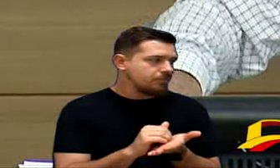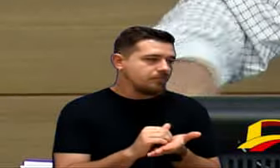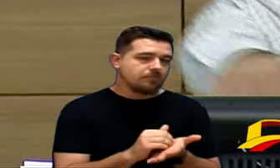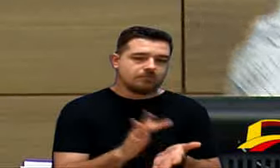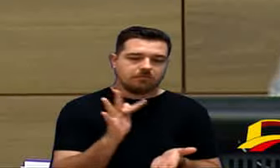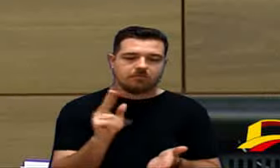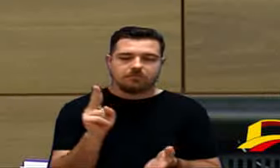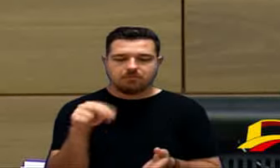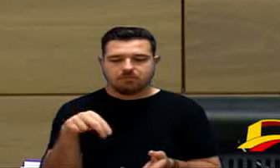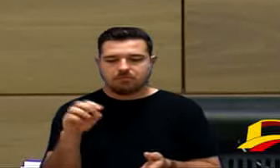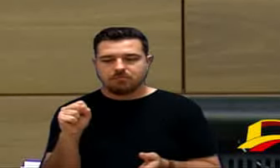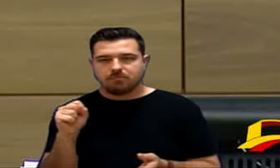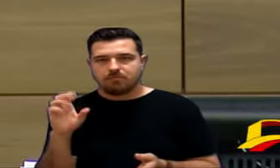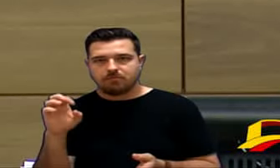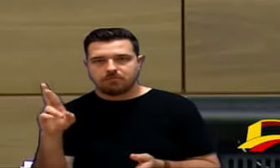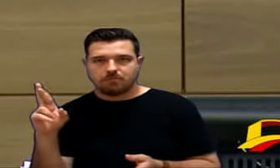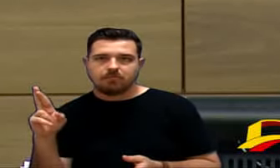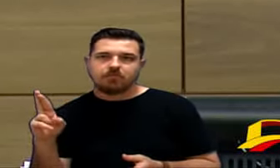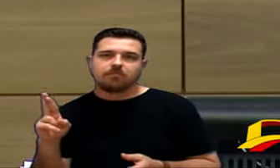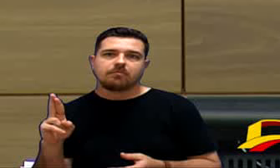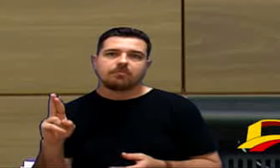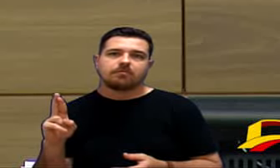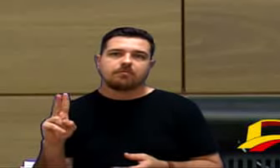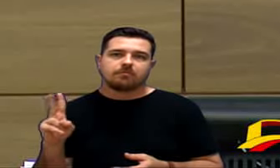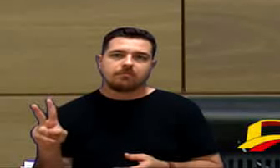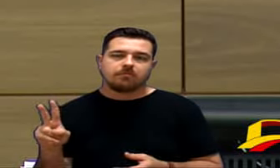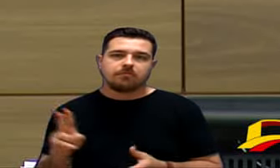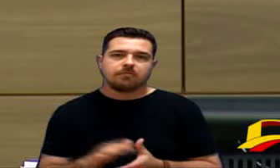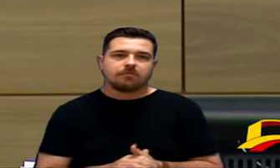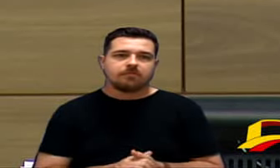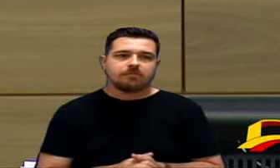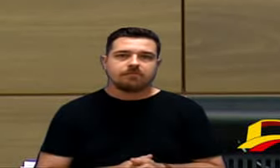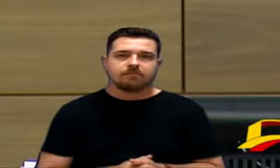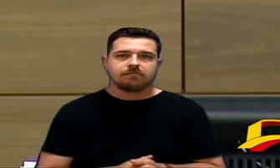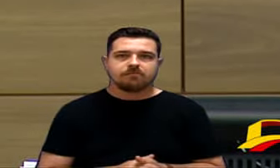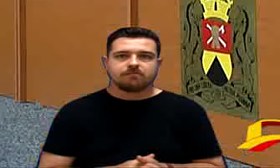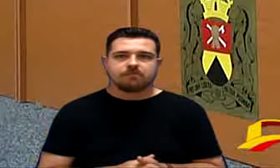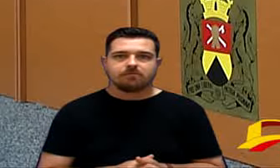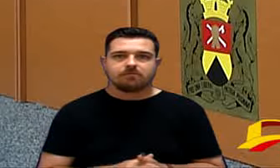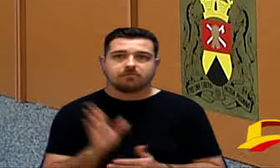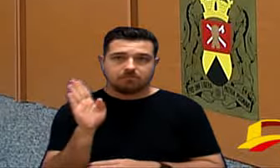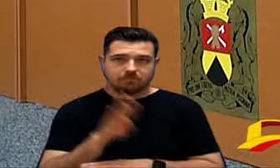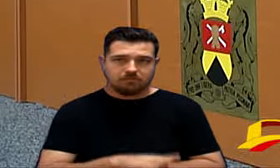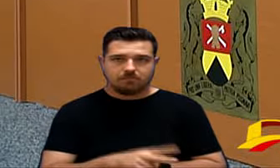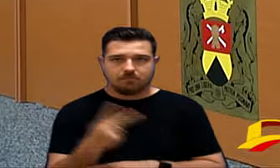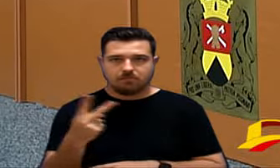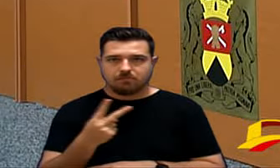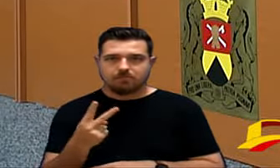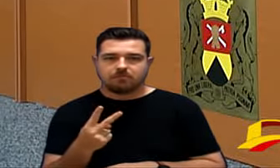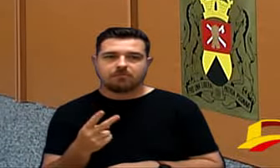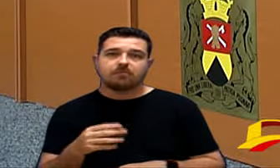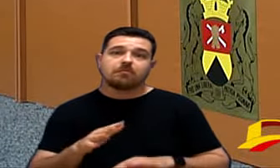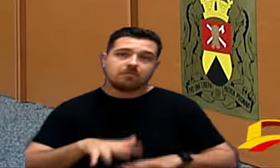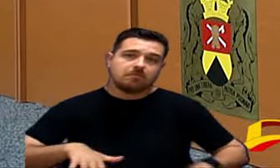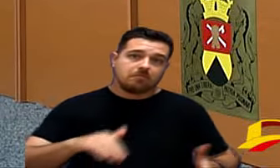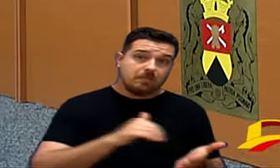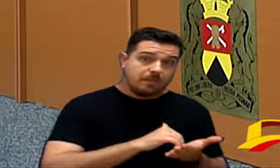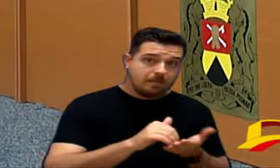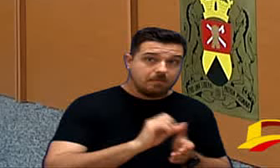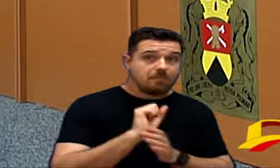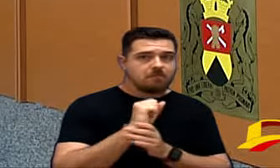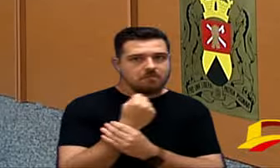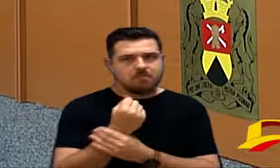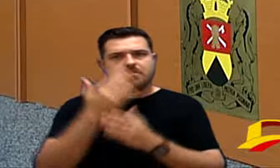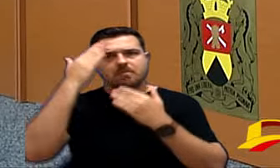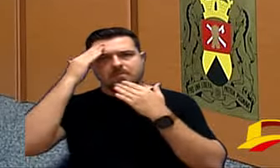fun serve né obrigado boa tarde é 2 horas da tarde nós da secretaria de segurança Urbana agradecemos reforço Mais Uma